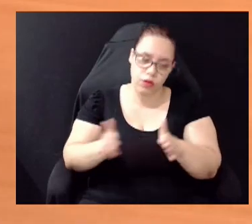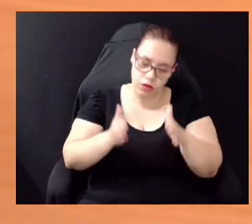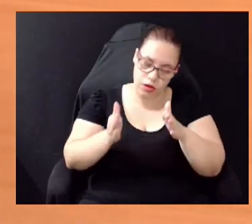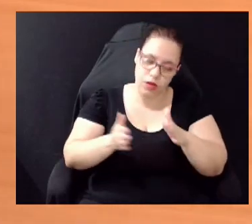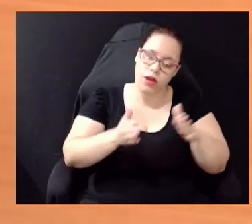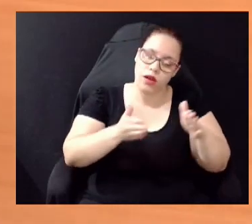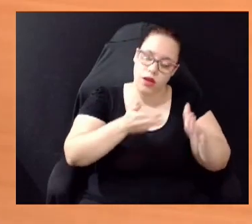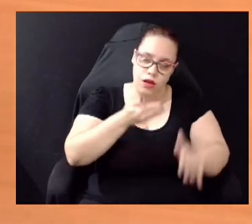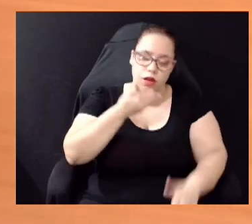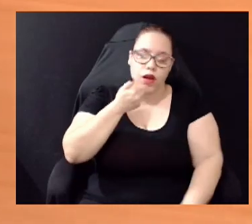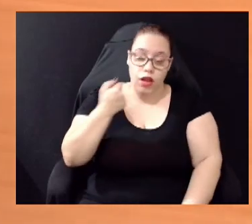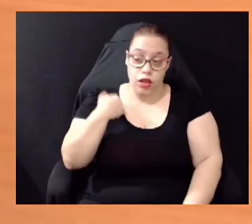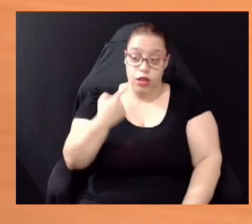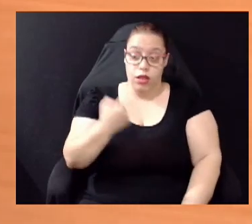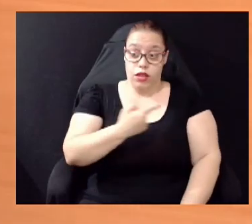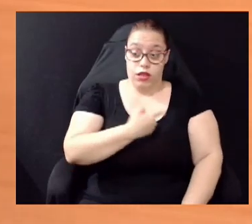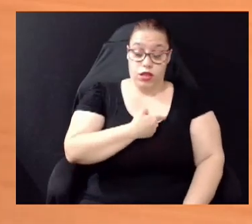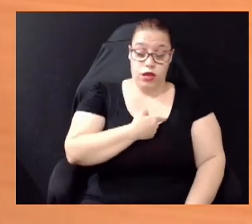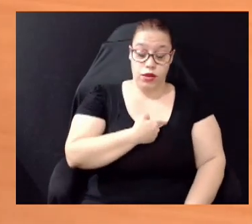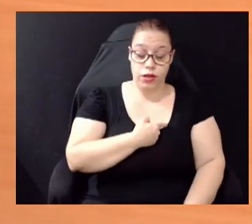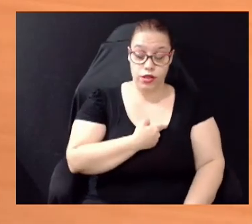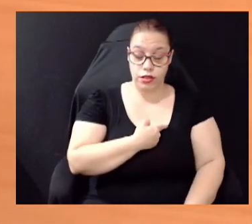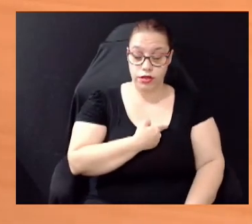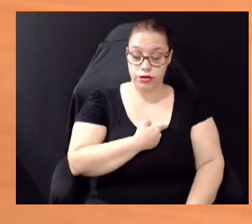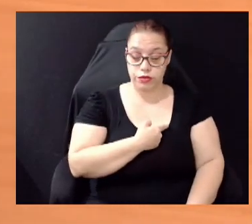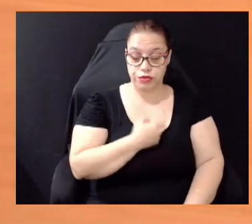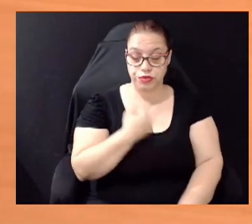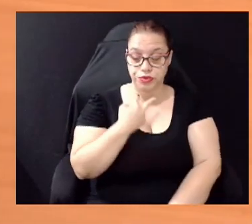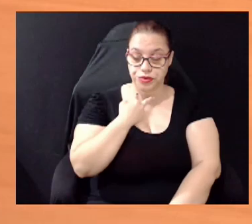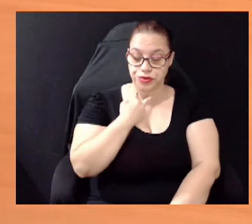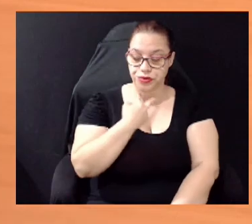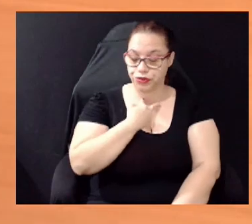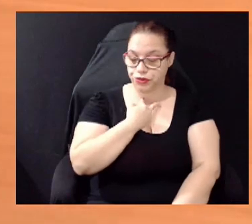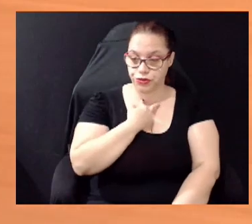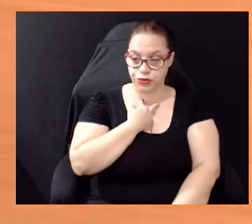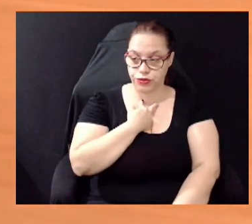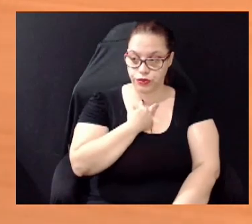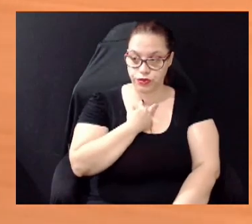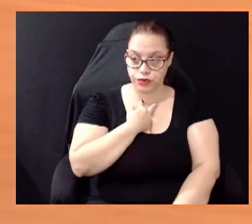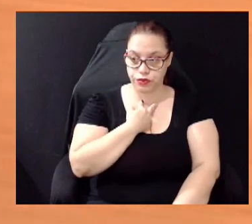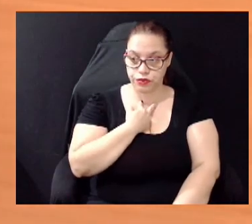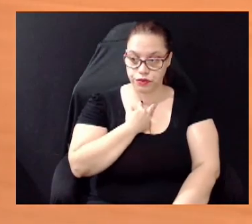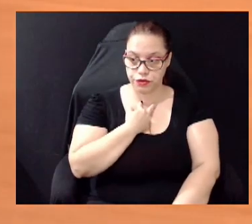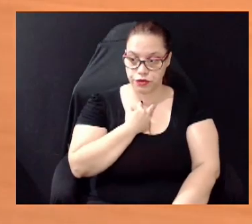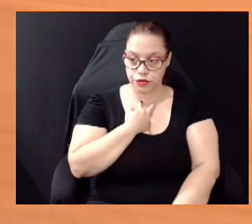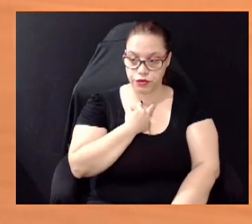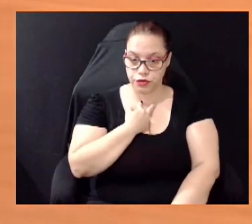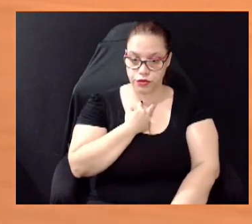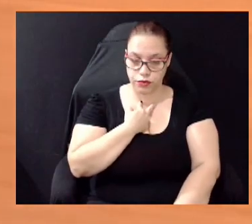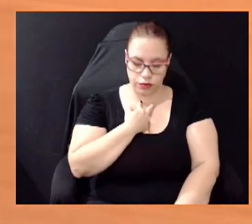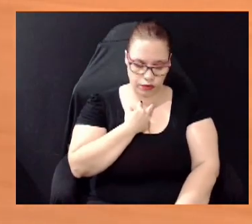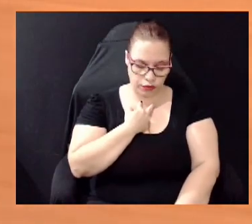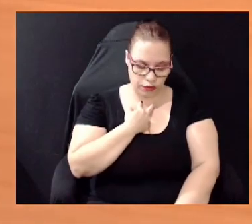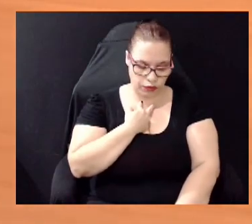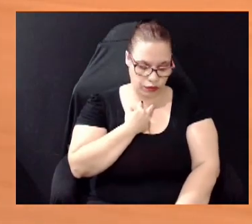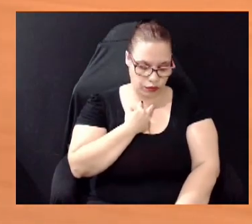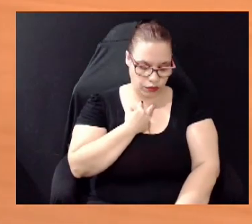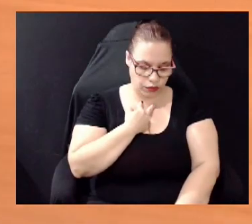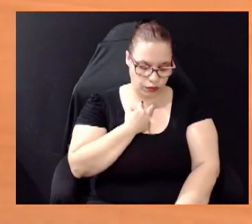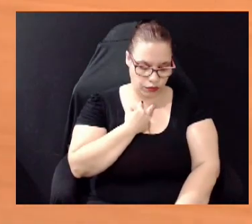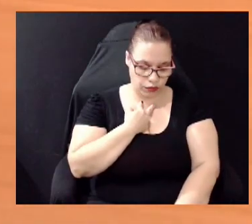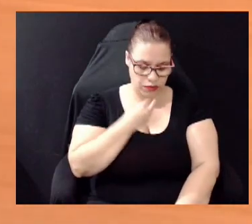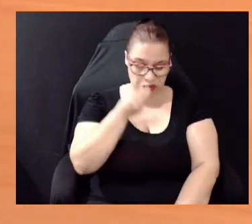nós, mulheres no geral, né? A gente não pode deixar de falar de muitas coisas que são negadas para a gente,